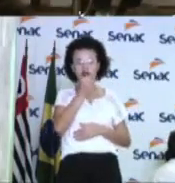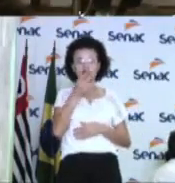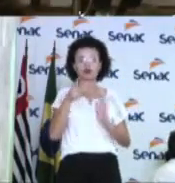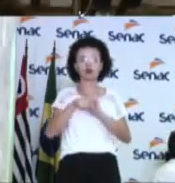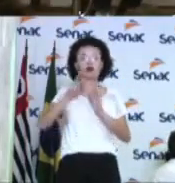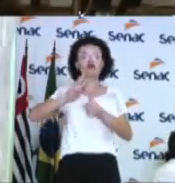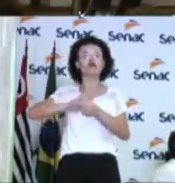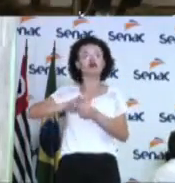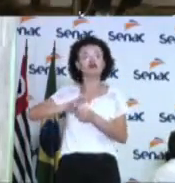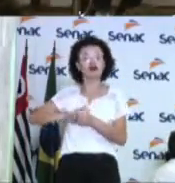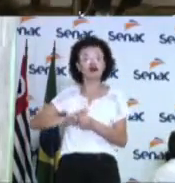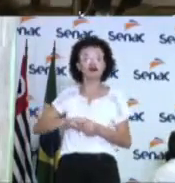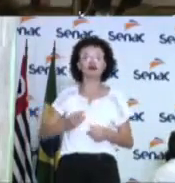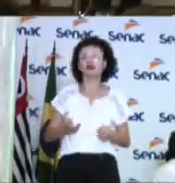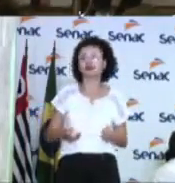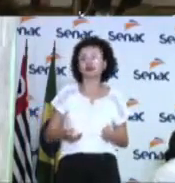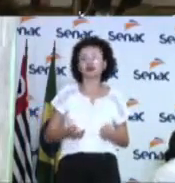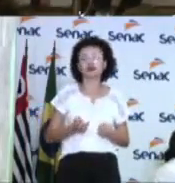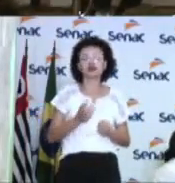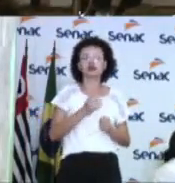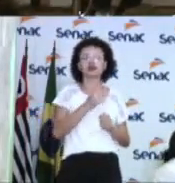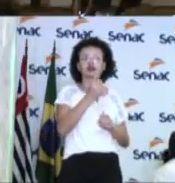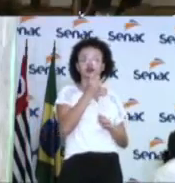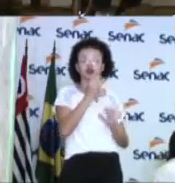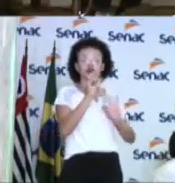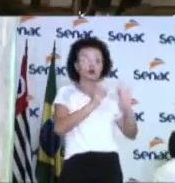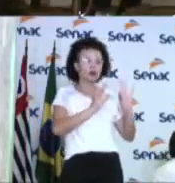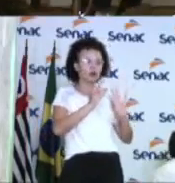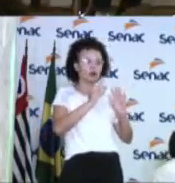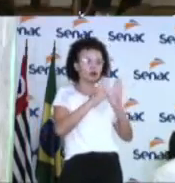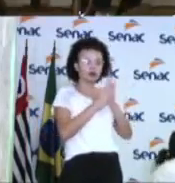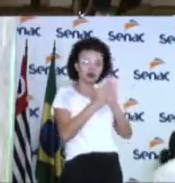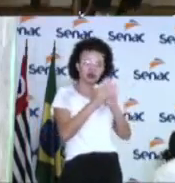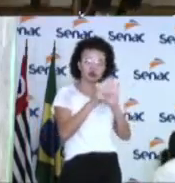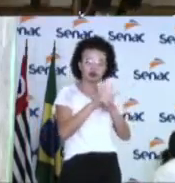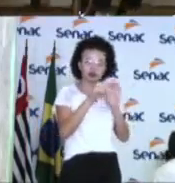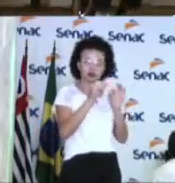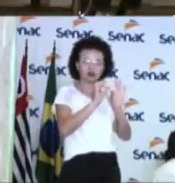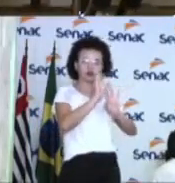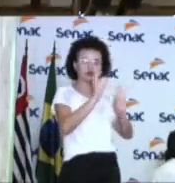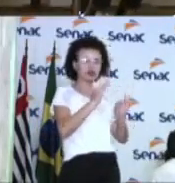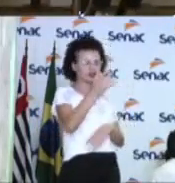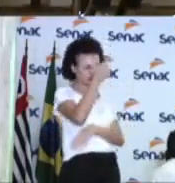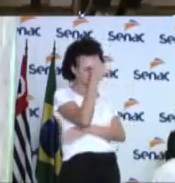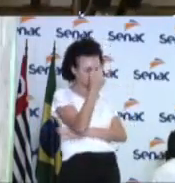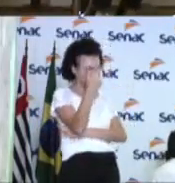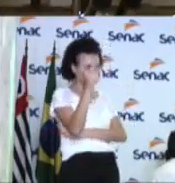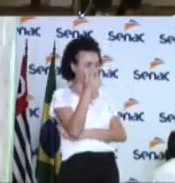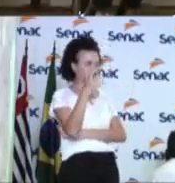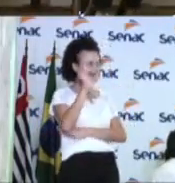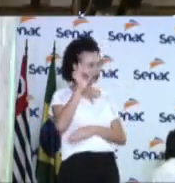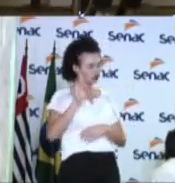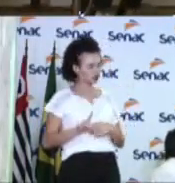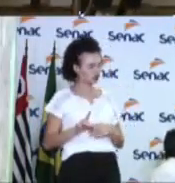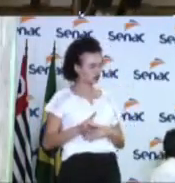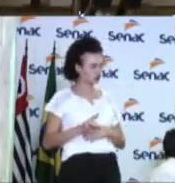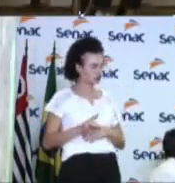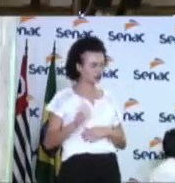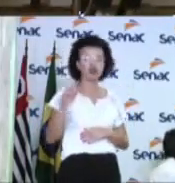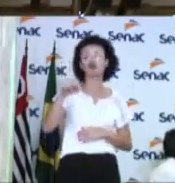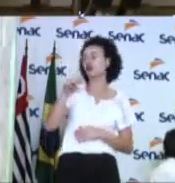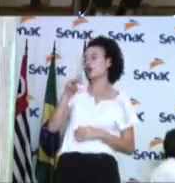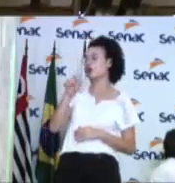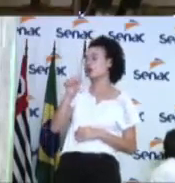né? Se não me engano, foi o A2 que produziu, né? Isso. Eu esqueci quem foi o diretor, desculpa. A2 também. Foi o